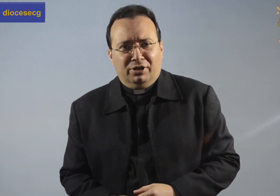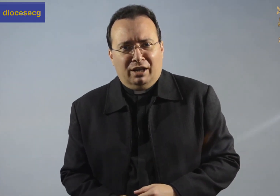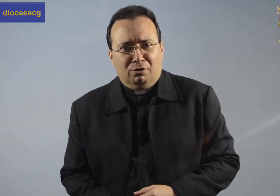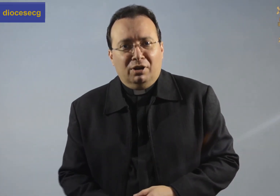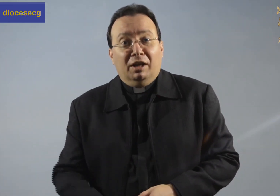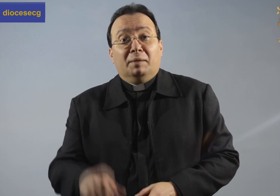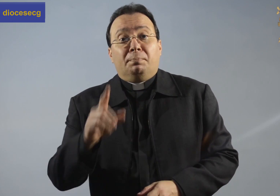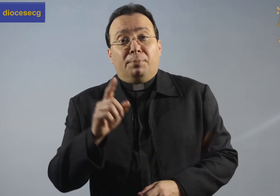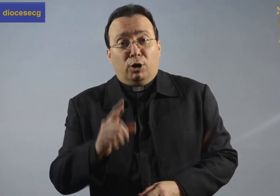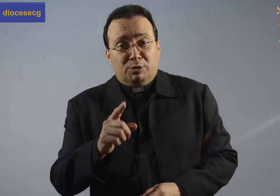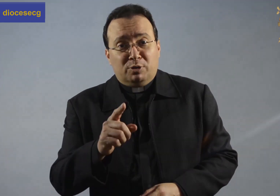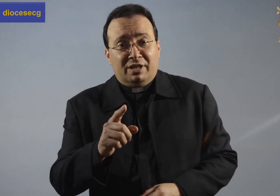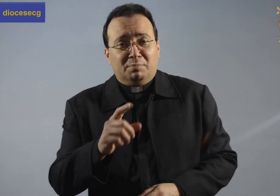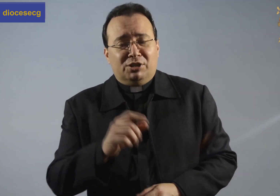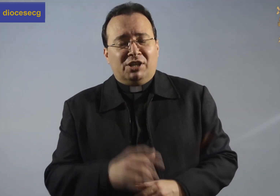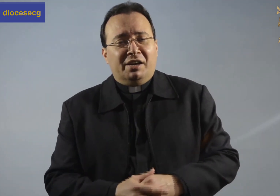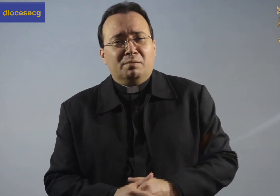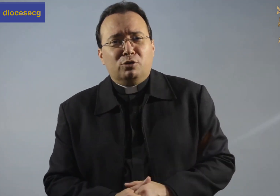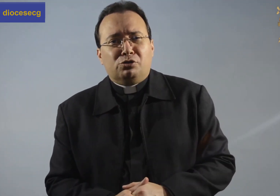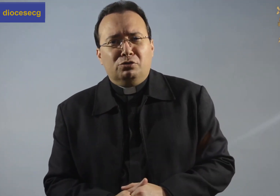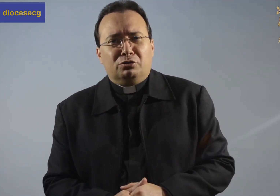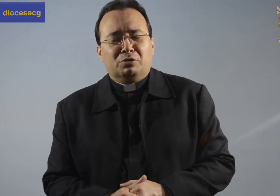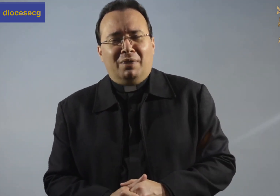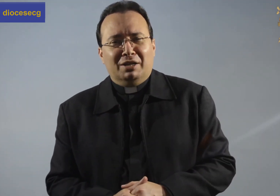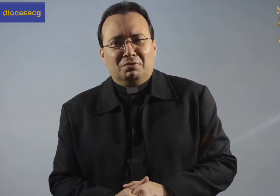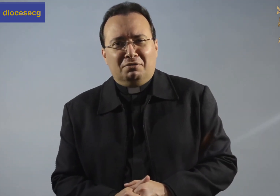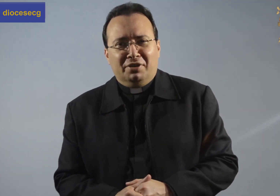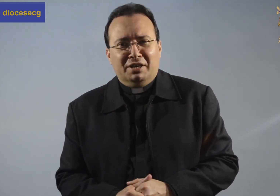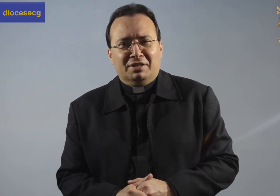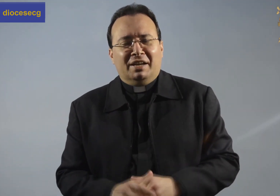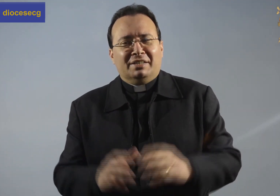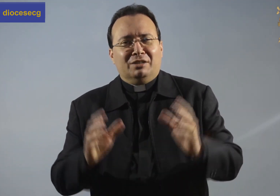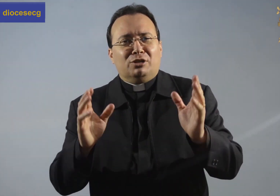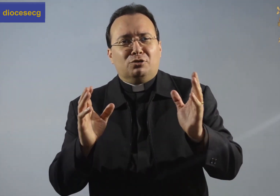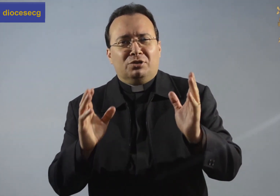seu final. Próximo sábado estaremos juntos mais uma